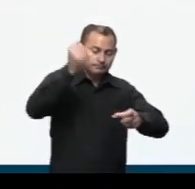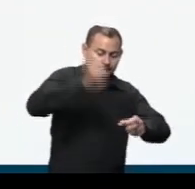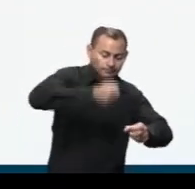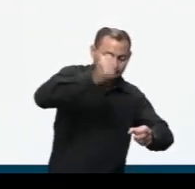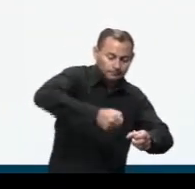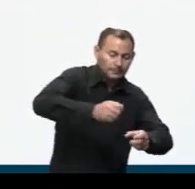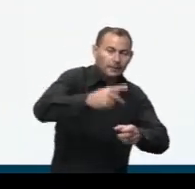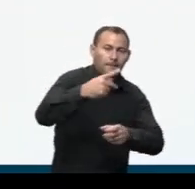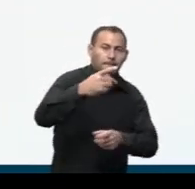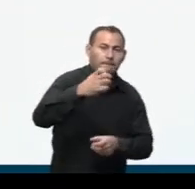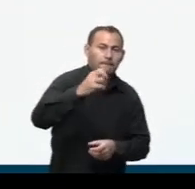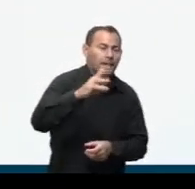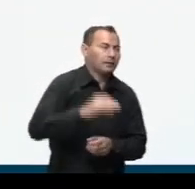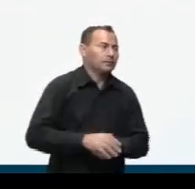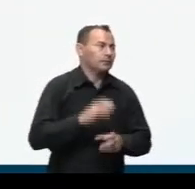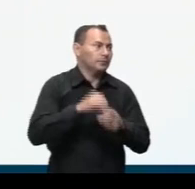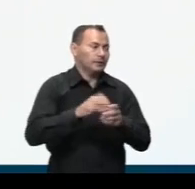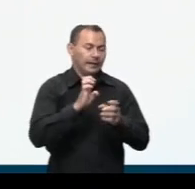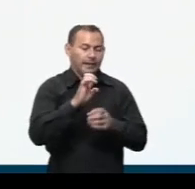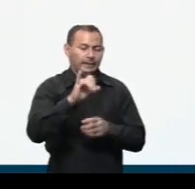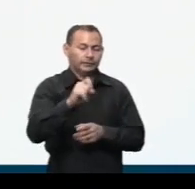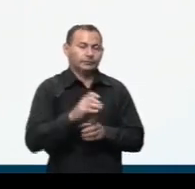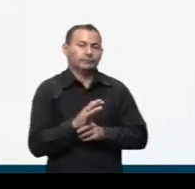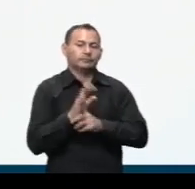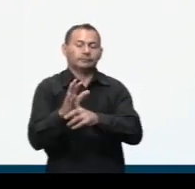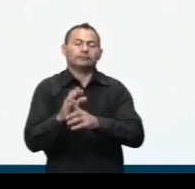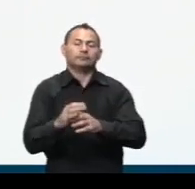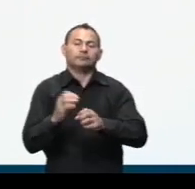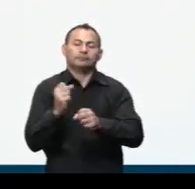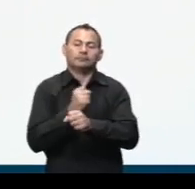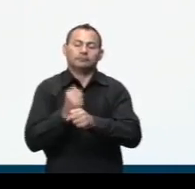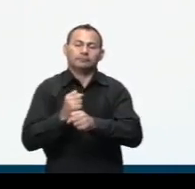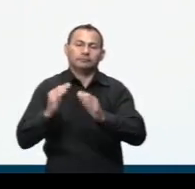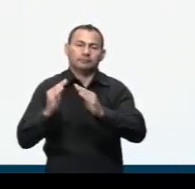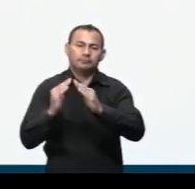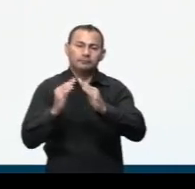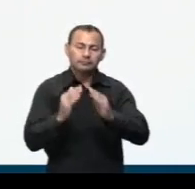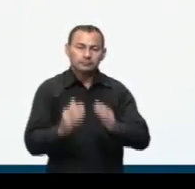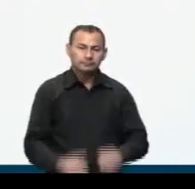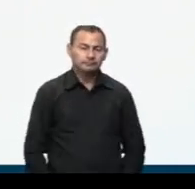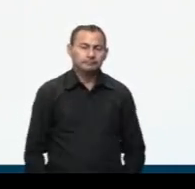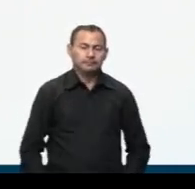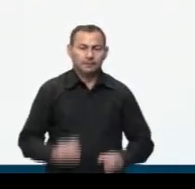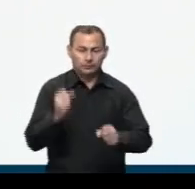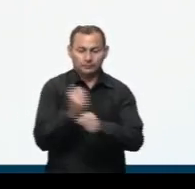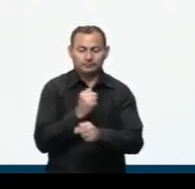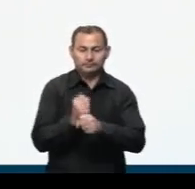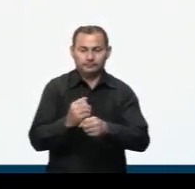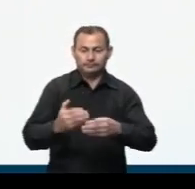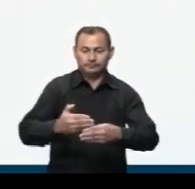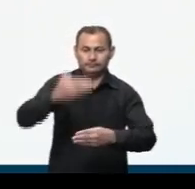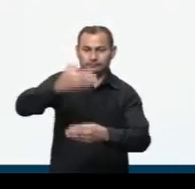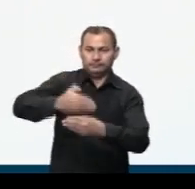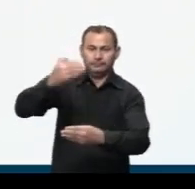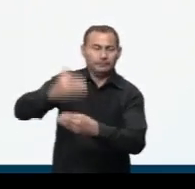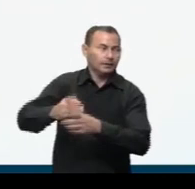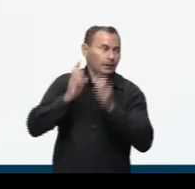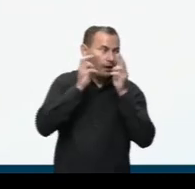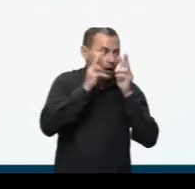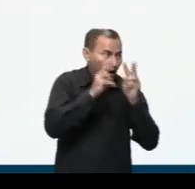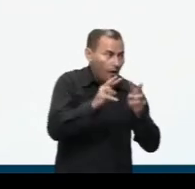outros dois pregos que vão simbolizar as faces da alvenaria, ok? Bom, a gente vê que tem o cruzamento,